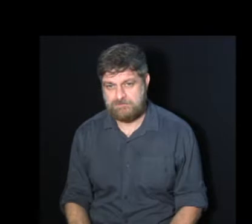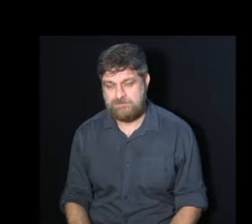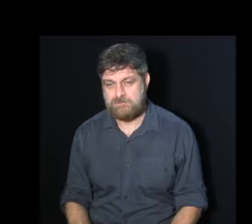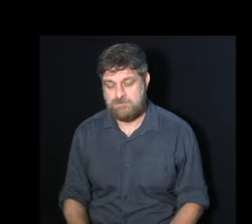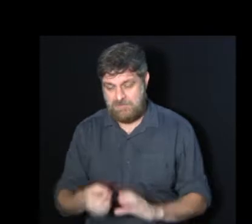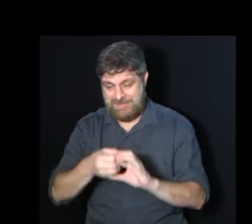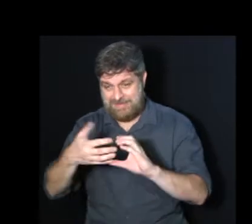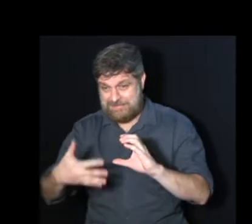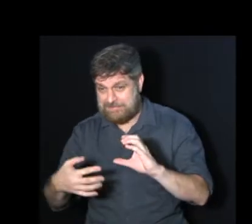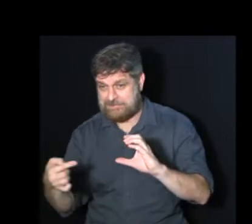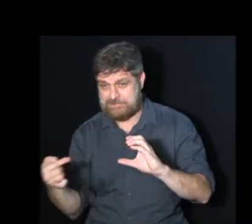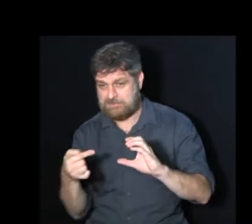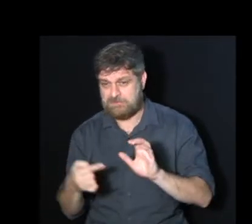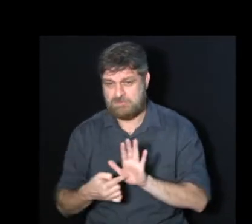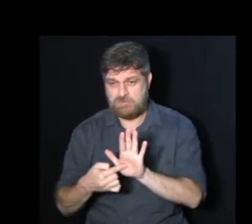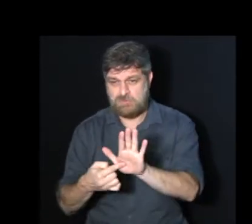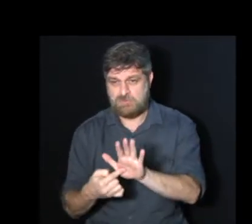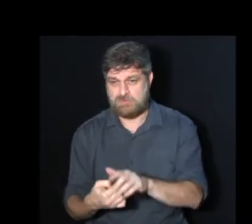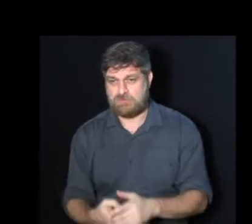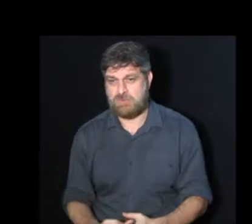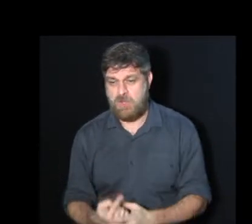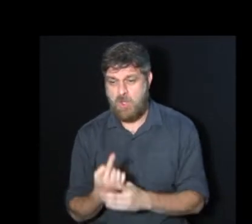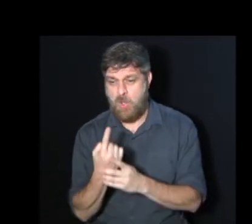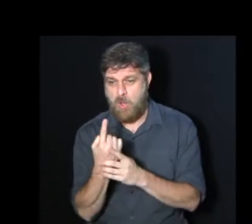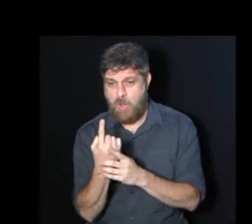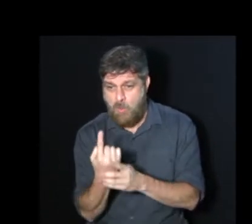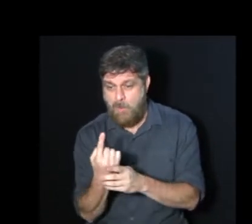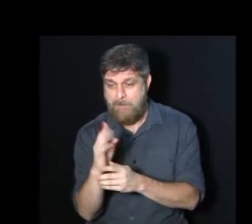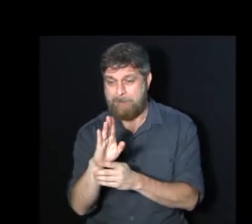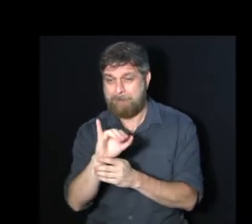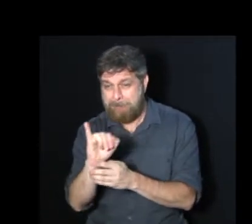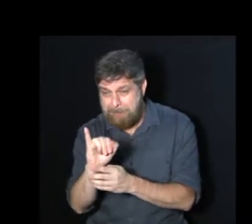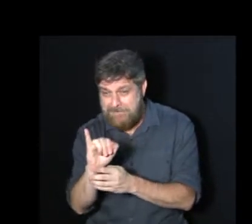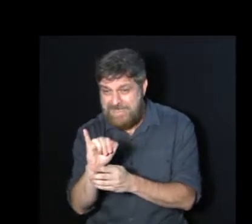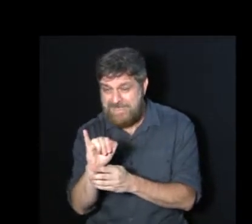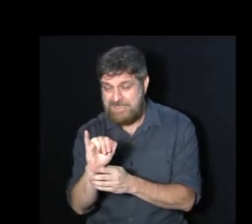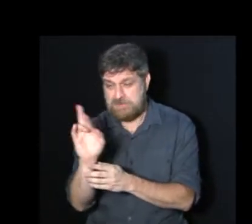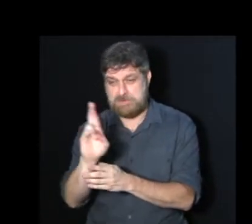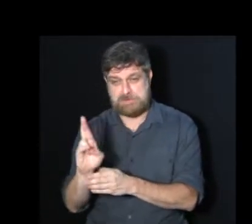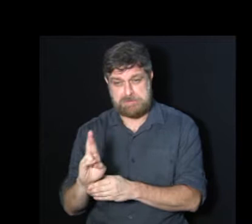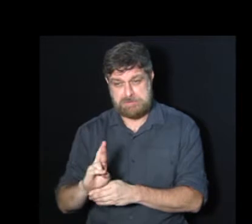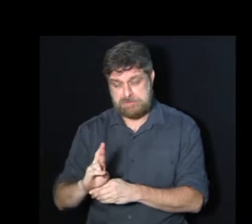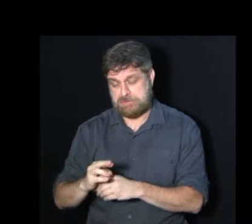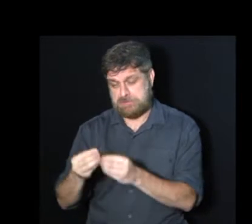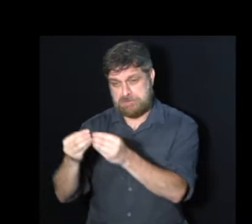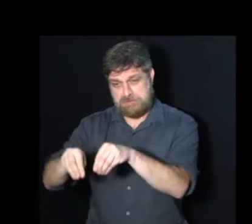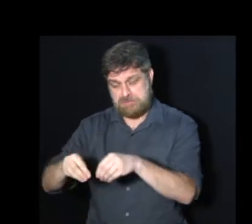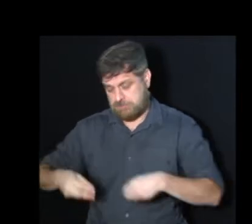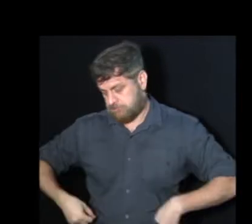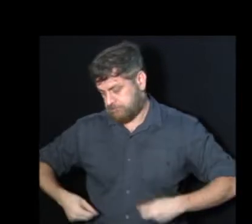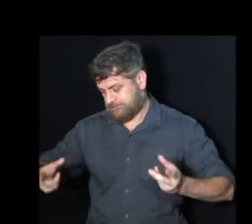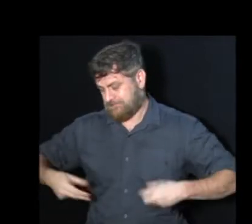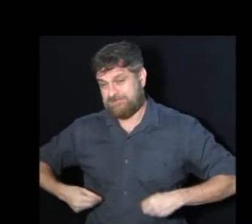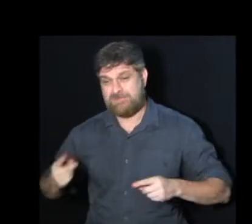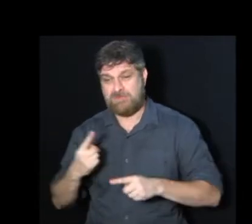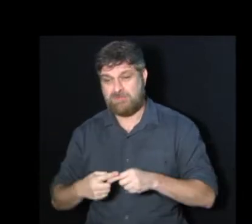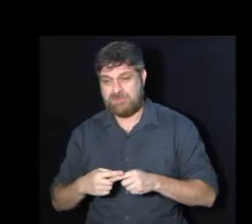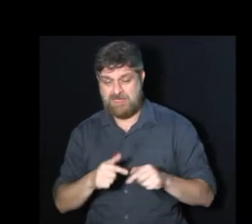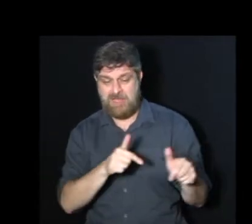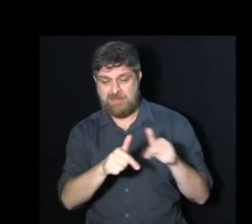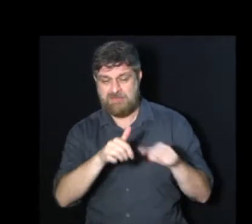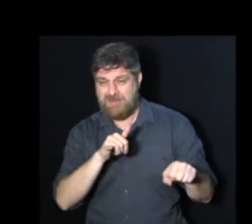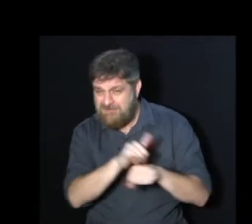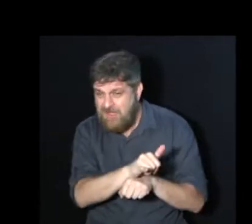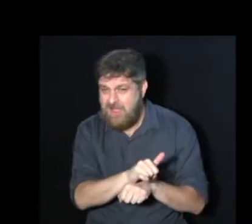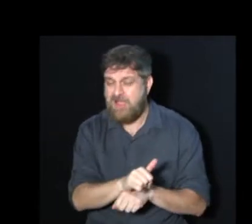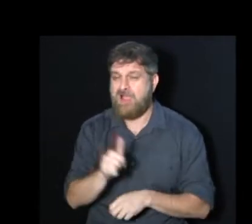gera em torno de 1 bilhão de prejuízo à economia em função das ausências e do